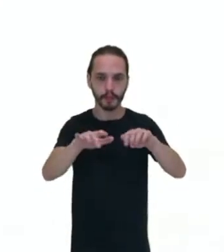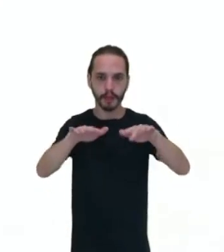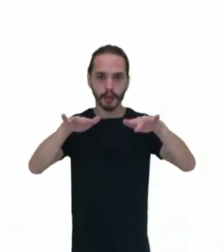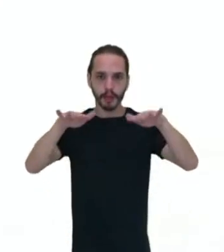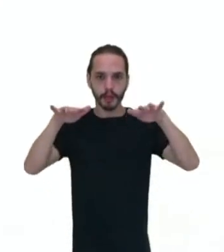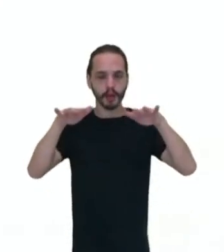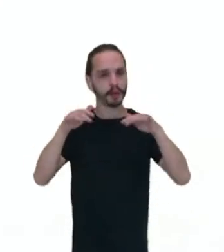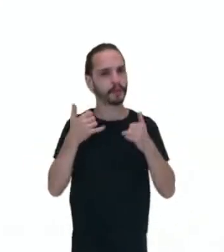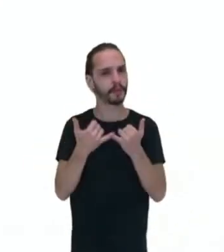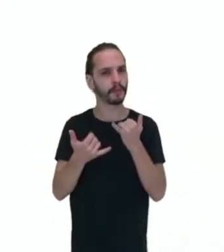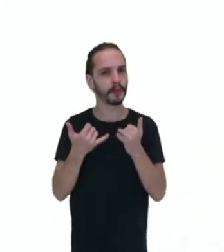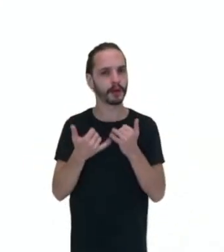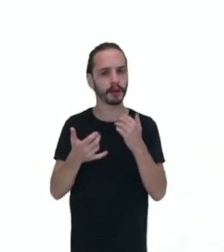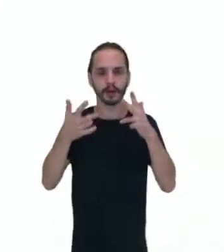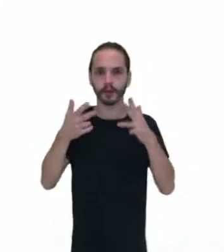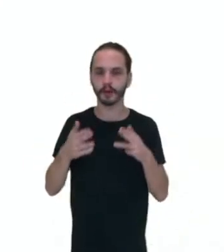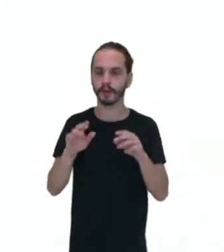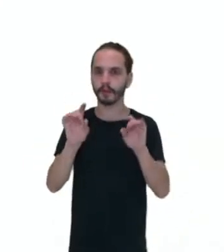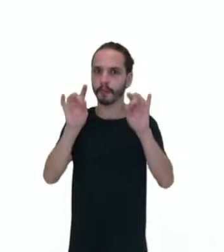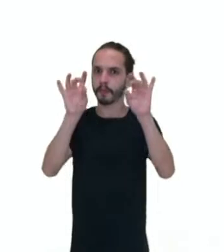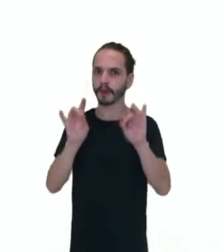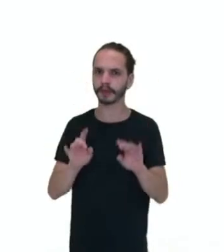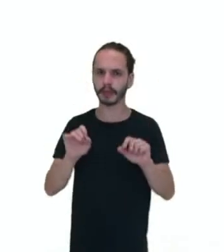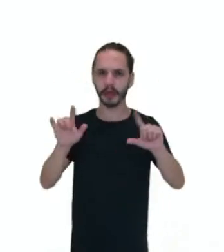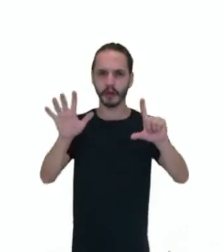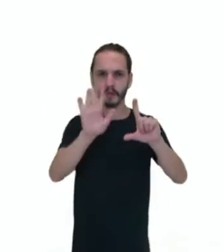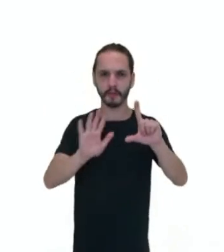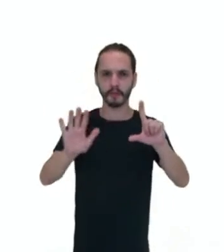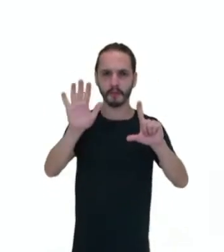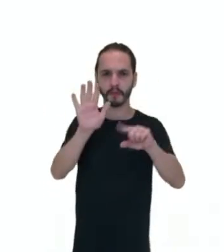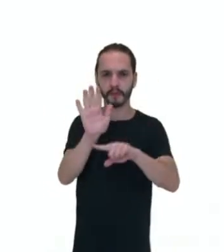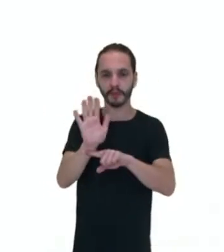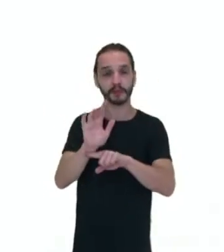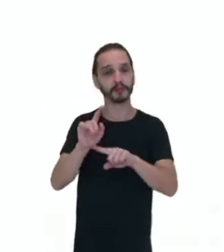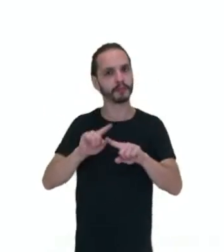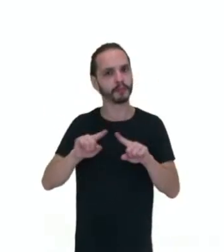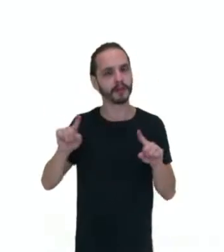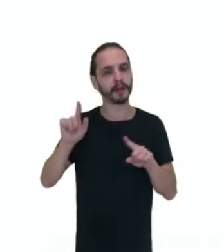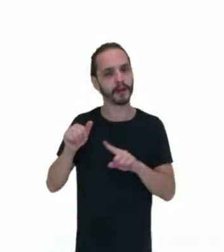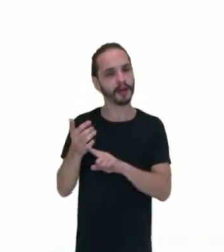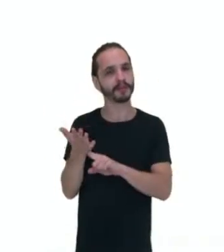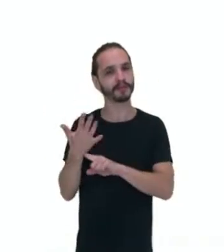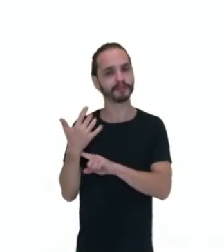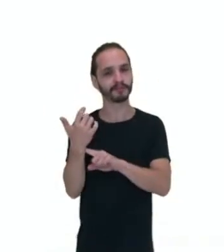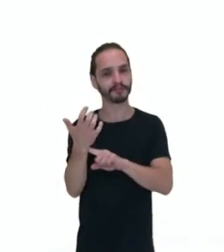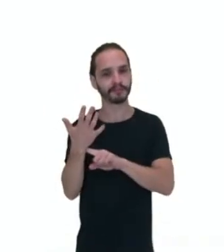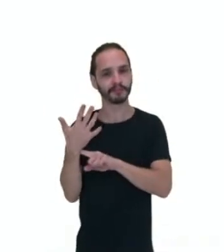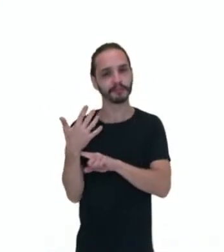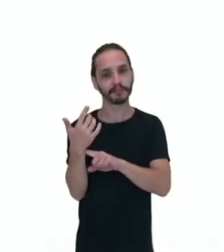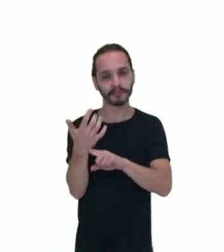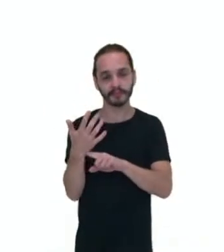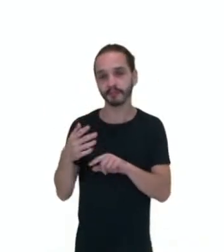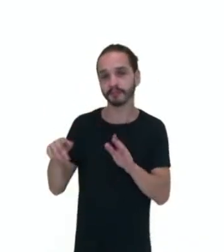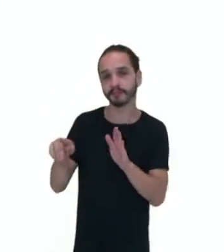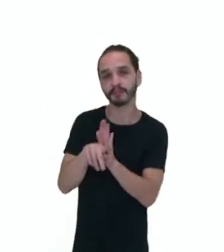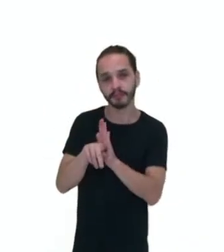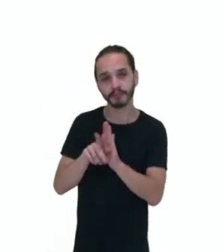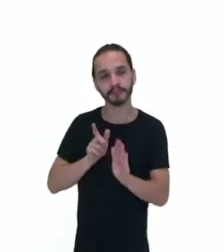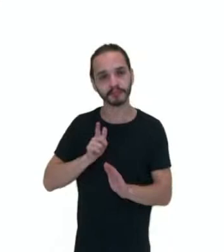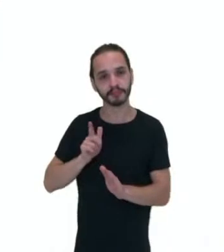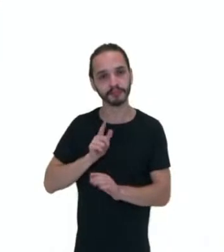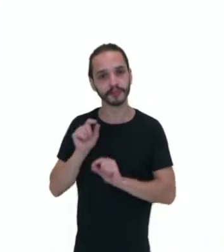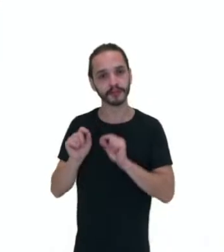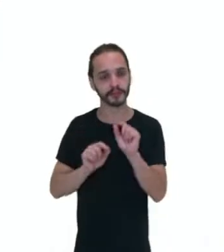Quase parecem efeitos especiais, mas na verdade são algas bioluminescentes. O brilho